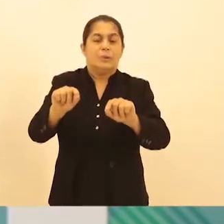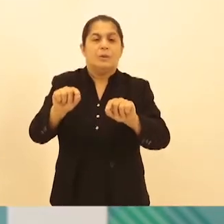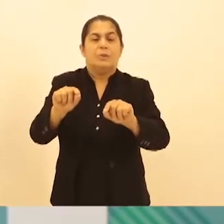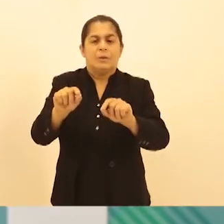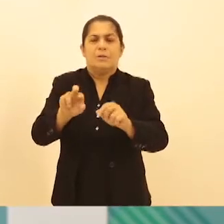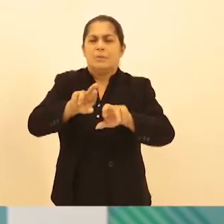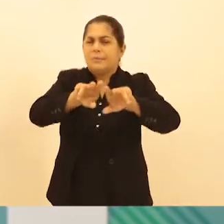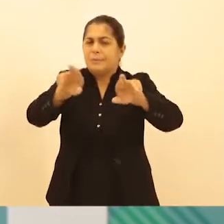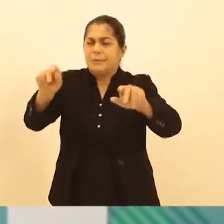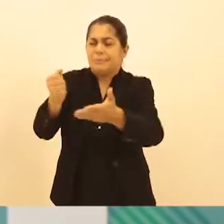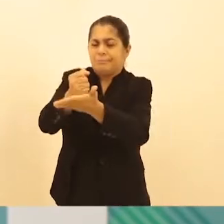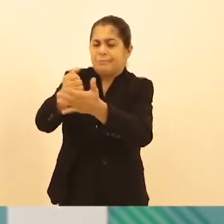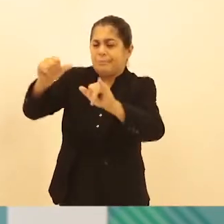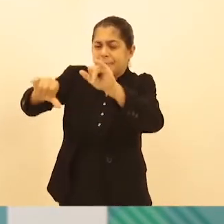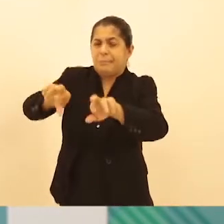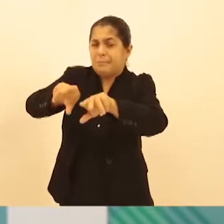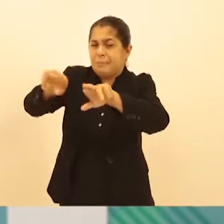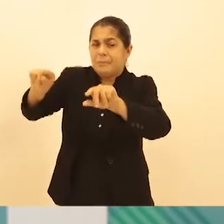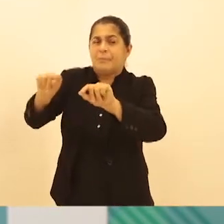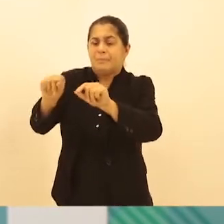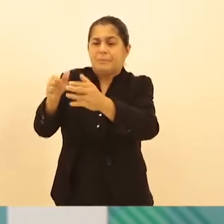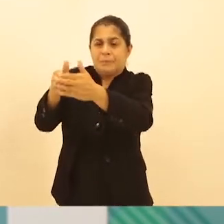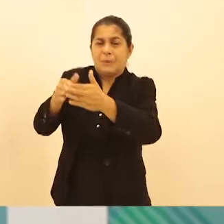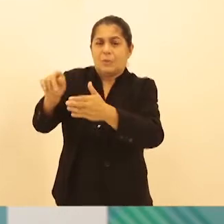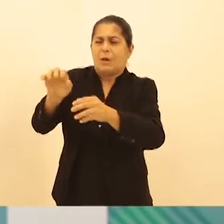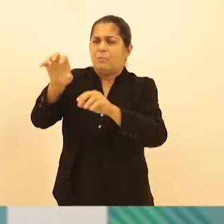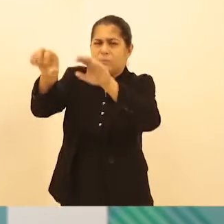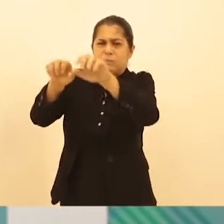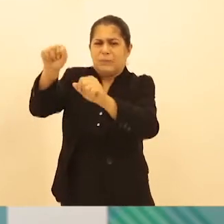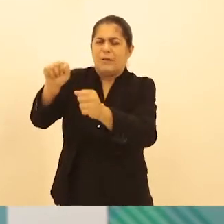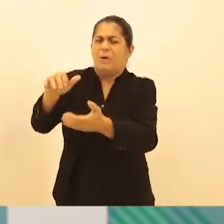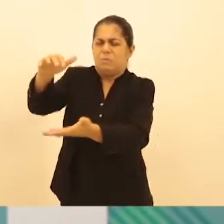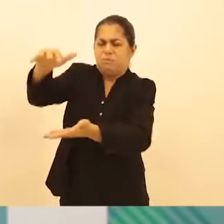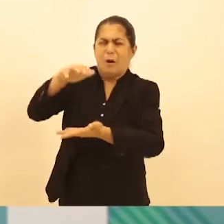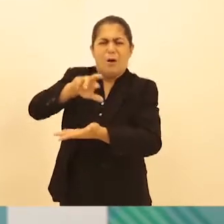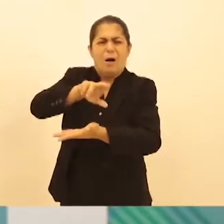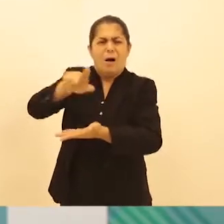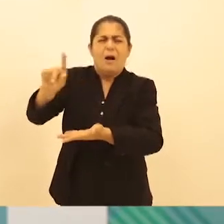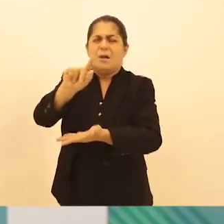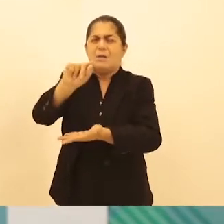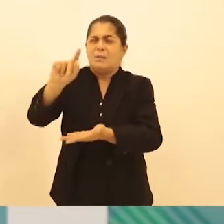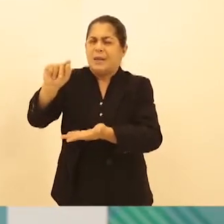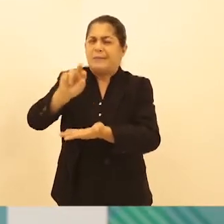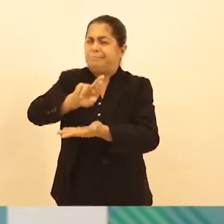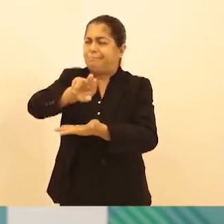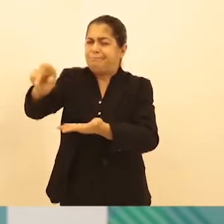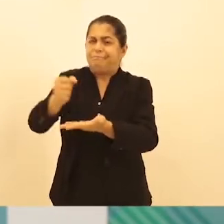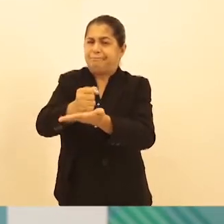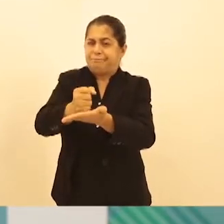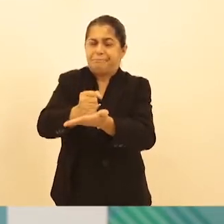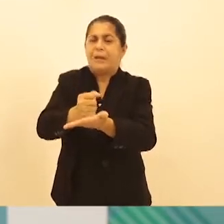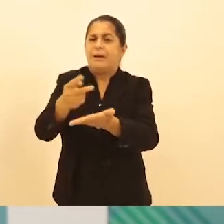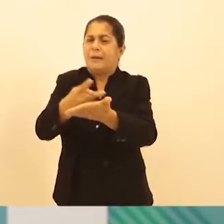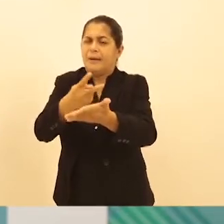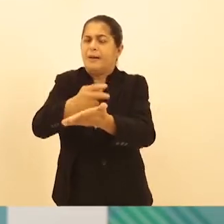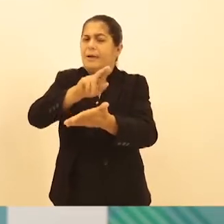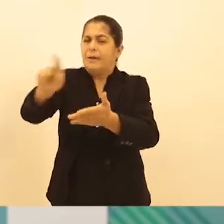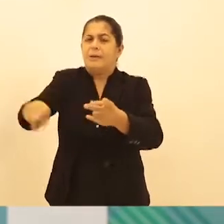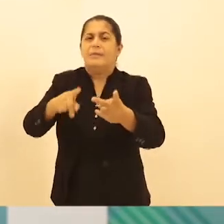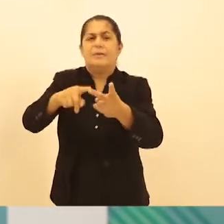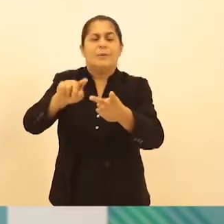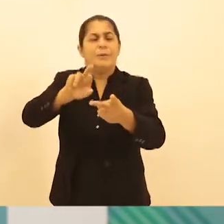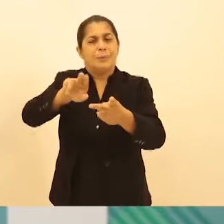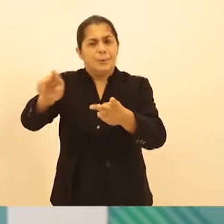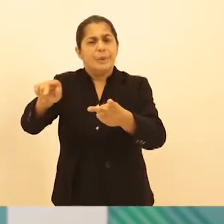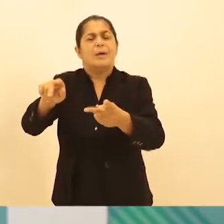distribuidoras de medicamentos em farmácias para que sejam recolhidos os lotes e mais de 100 produtos dentre medicamento e produtos com